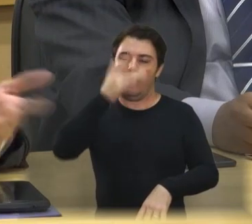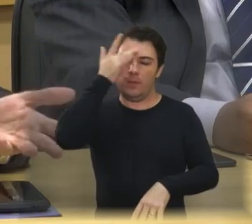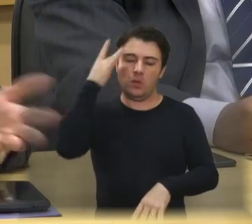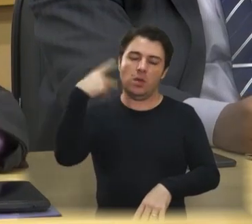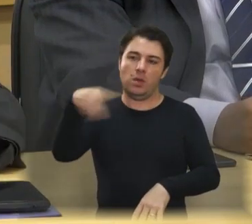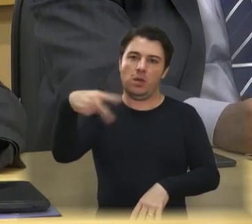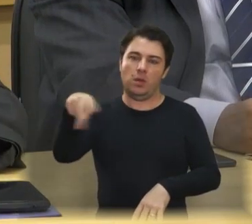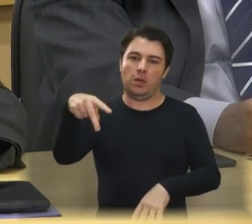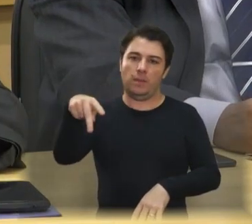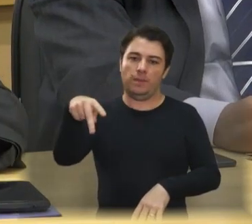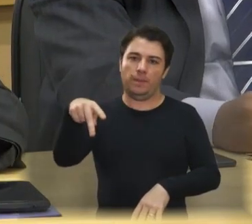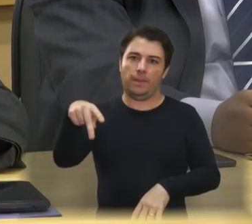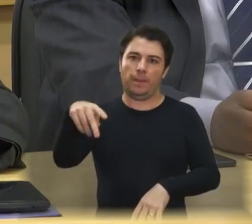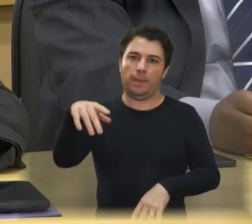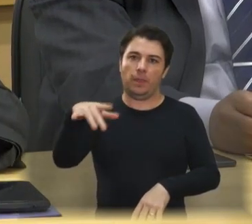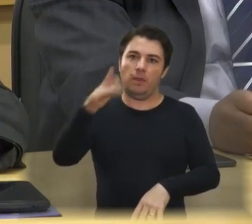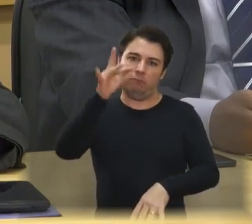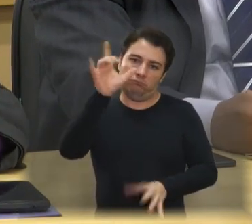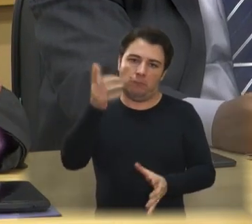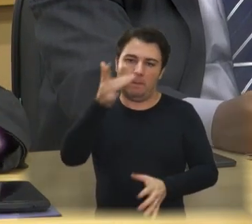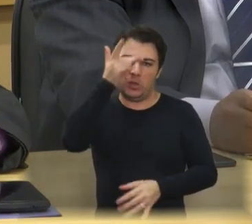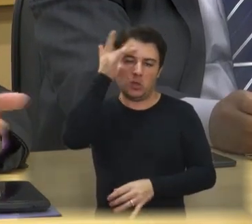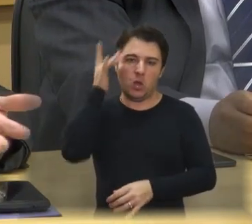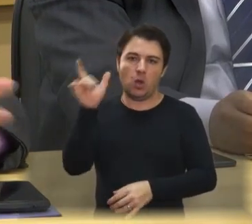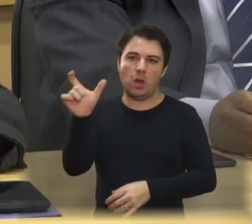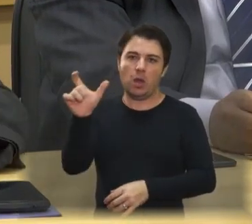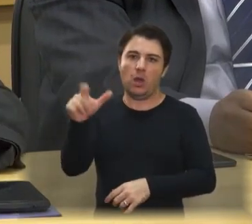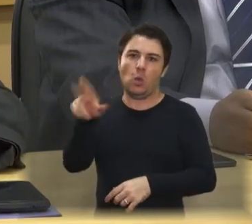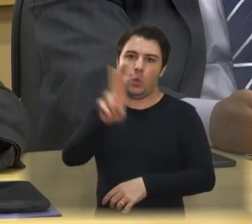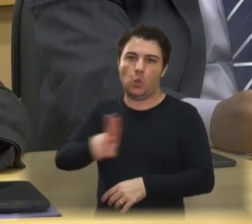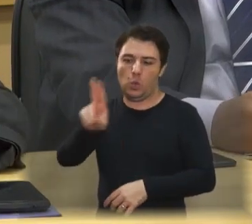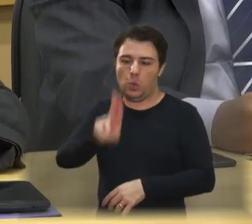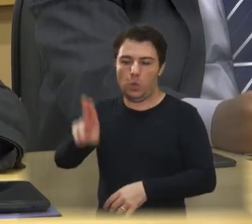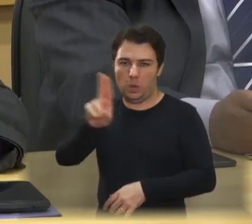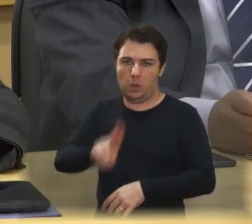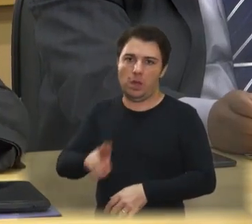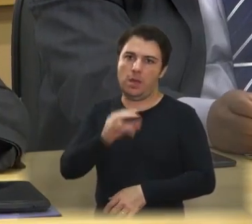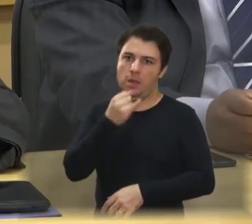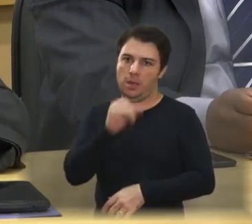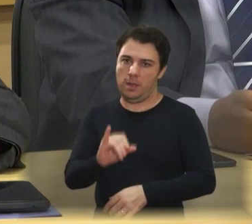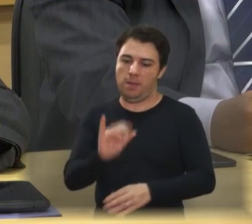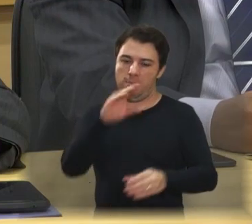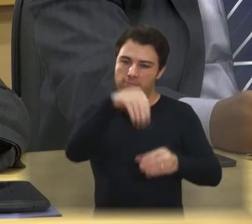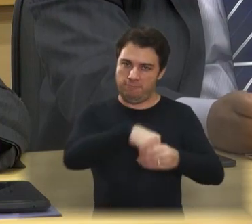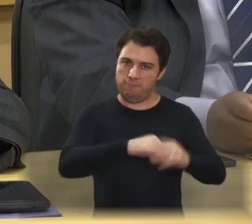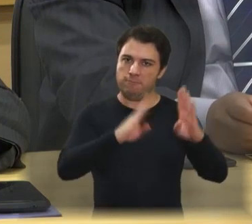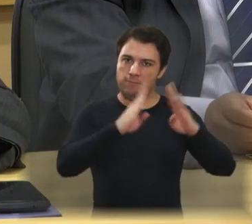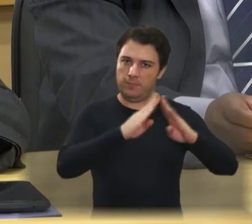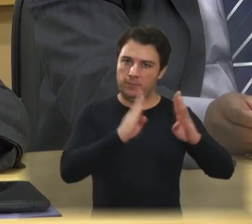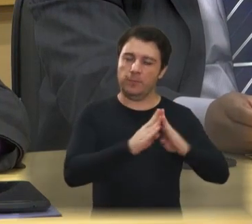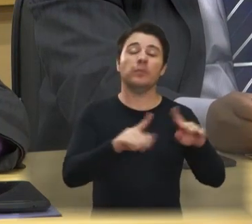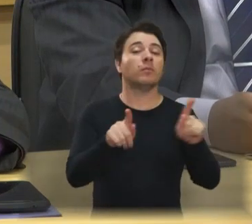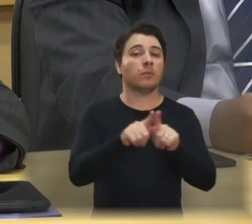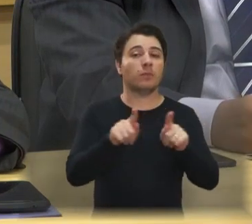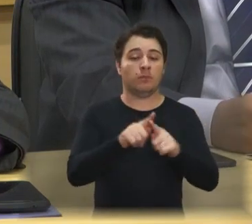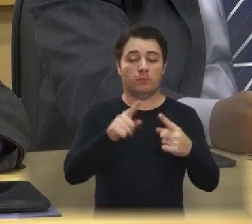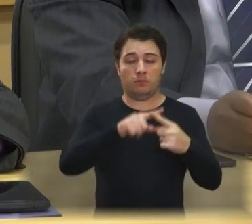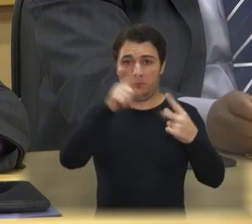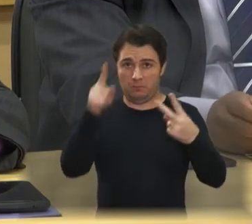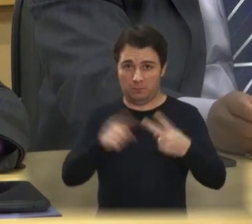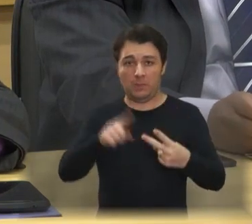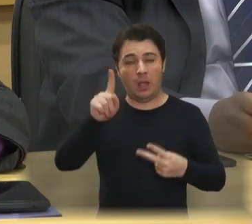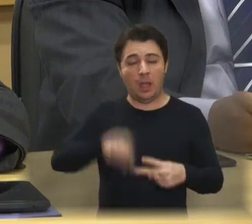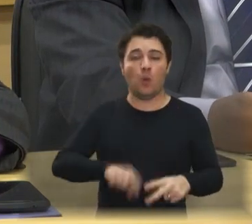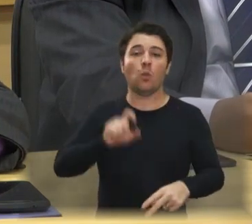consumidor é pessoa individual que está consumindo ali pro a sua residência e se